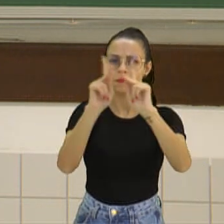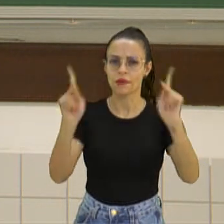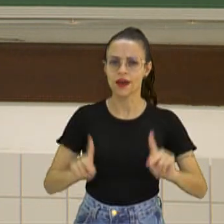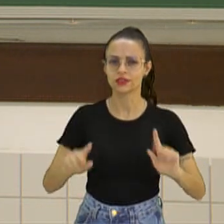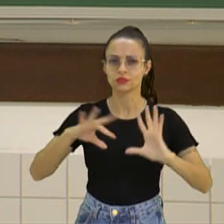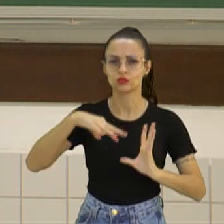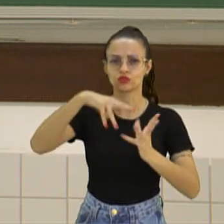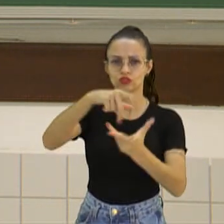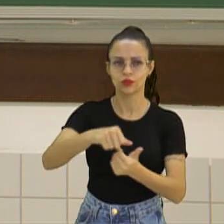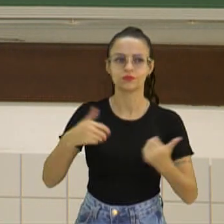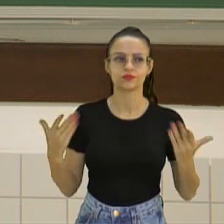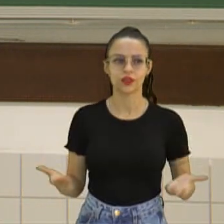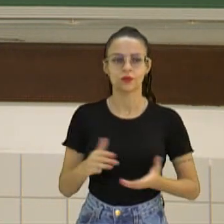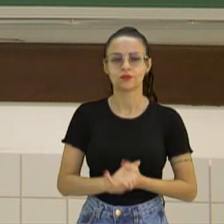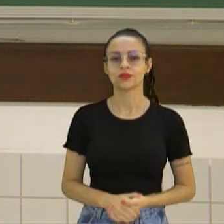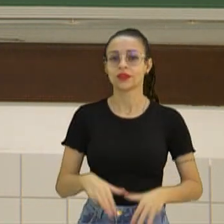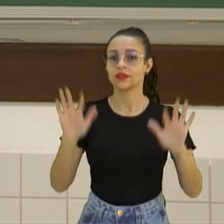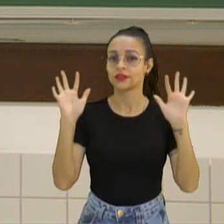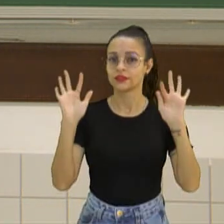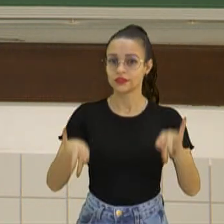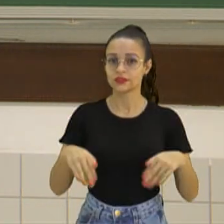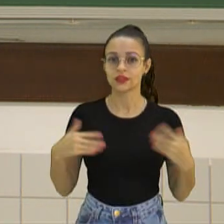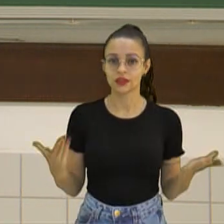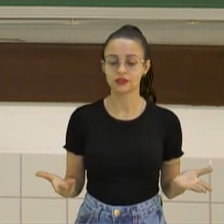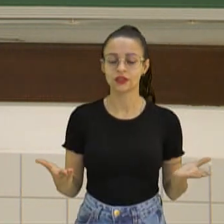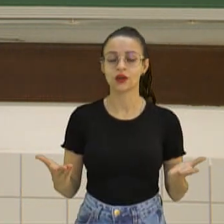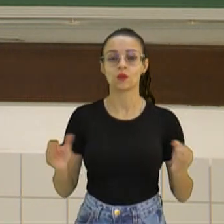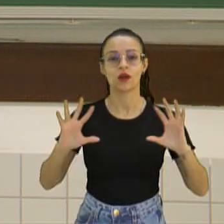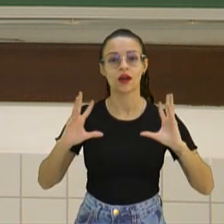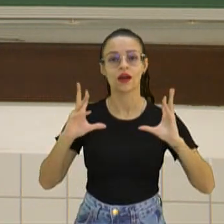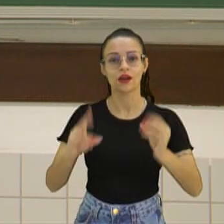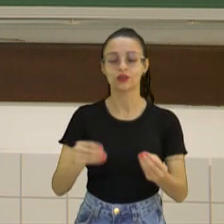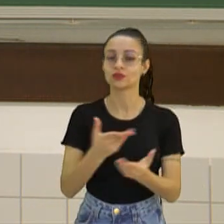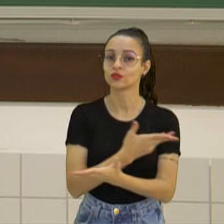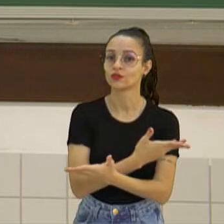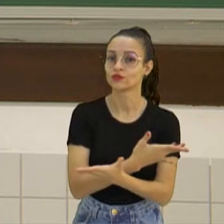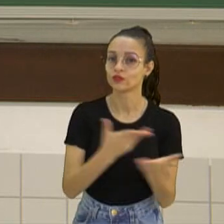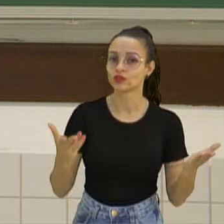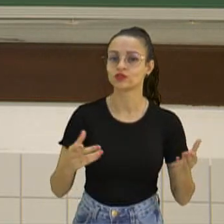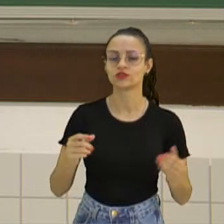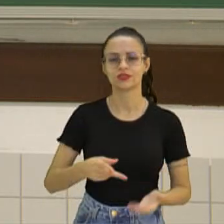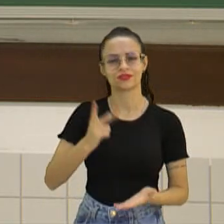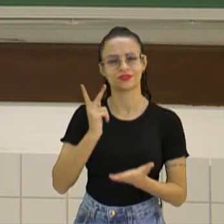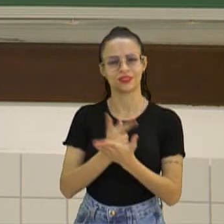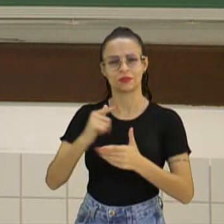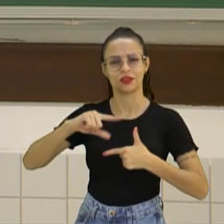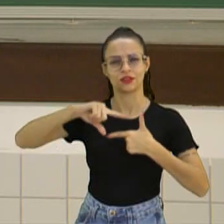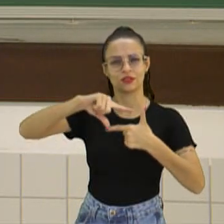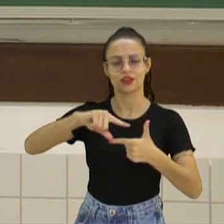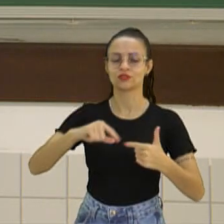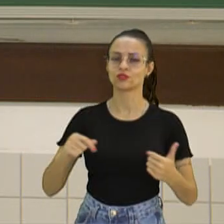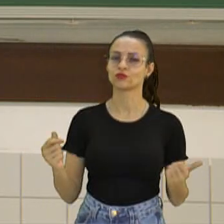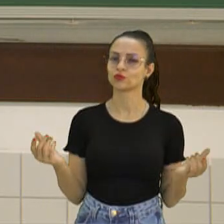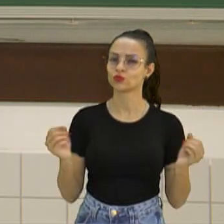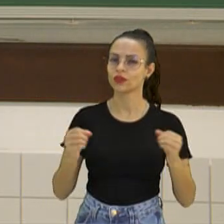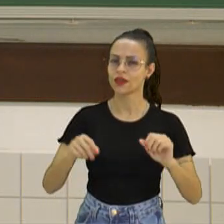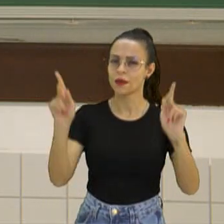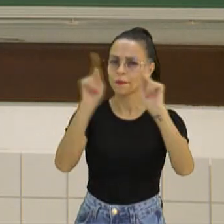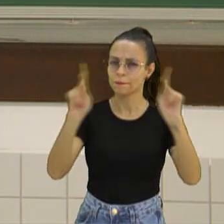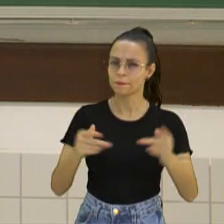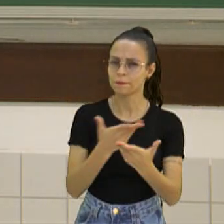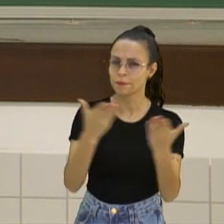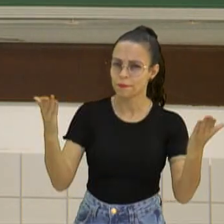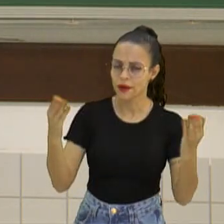da humanidade e aí eu encerro aqui desejando a todos aquele nosso tradicional Shalom para quem é do